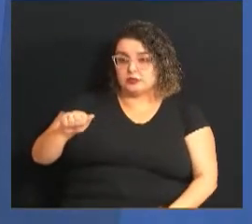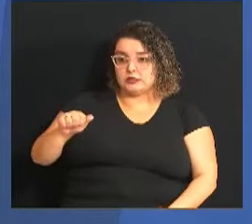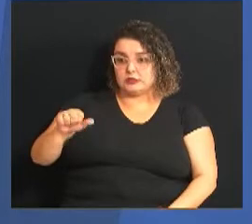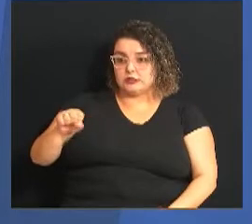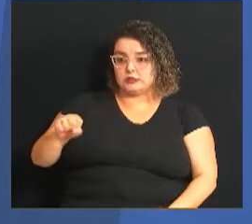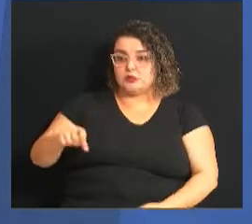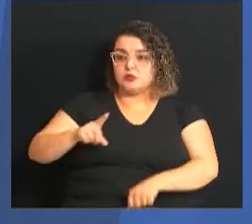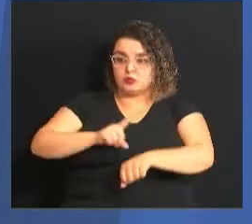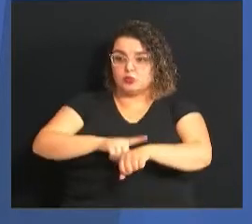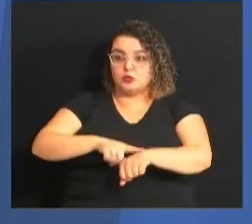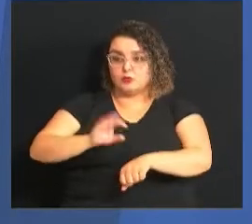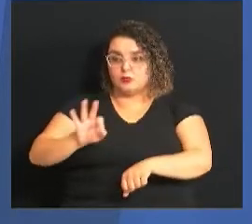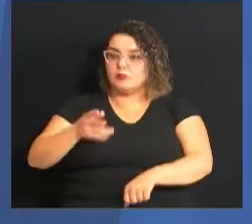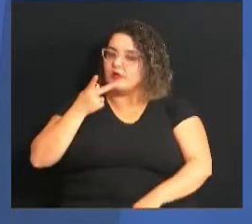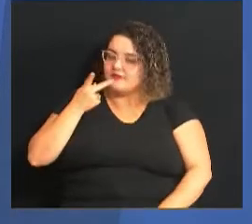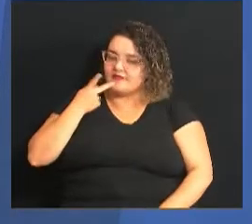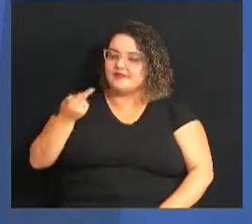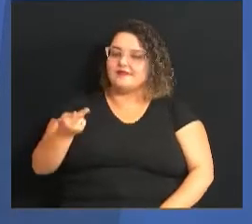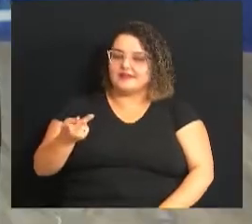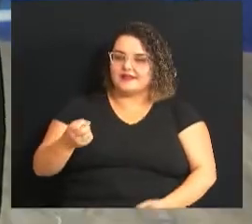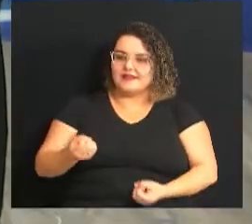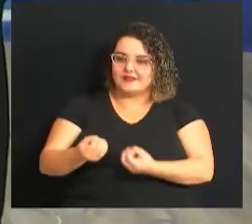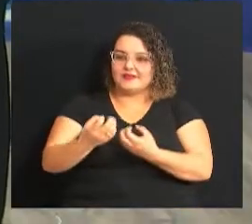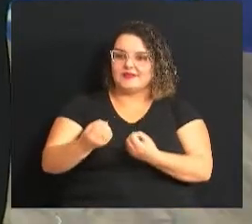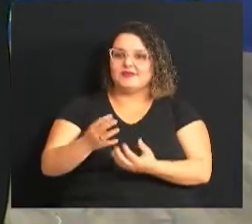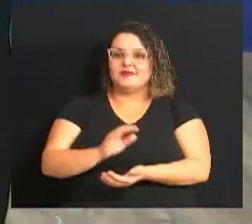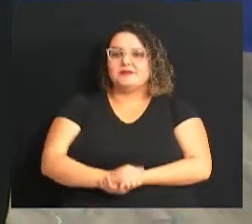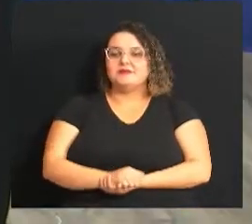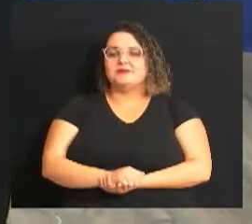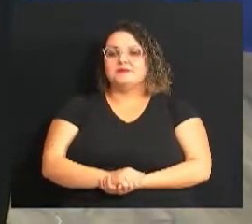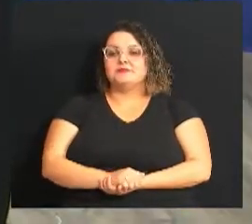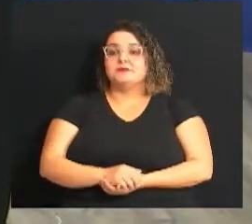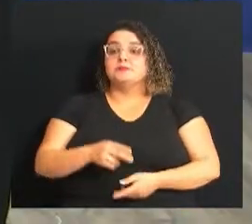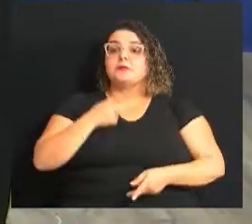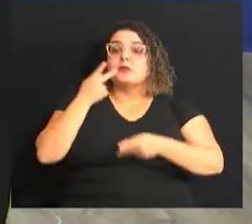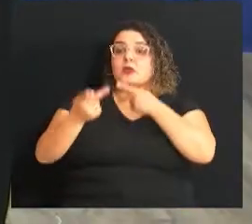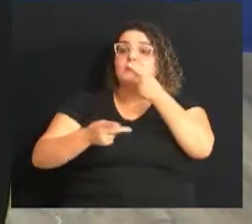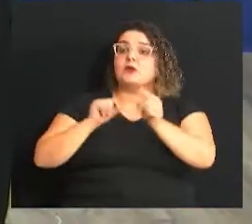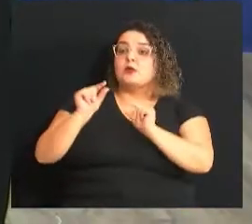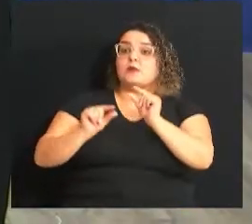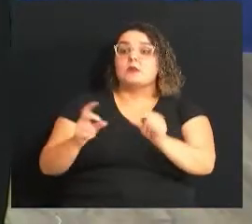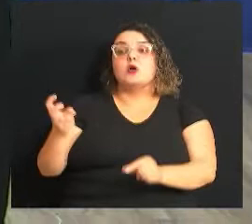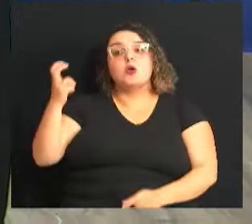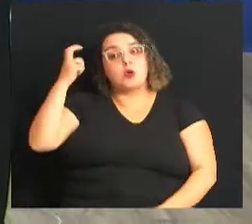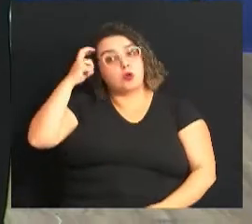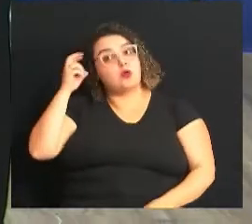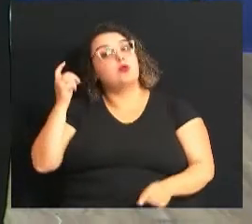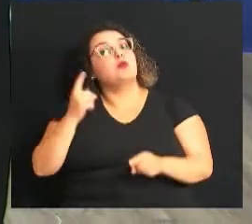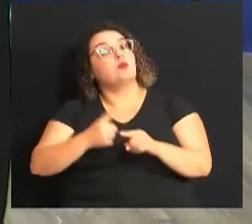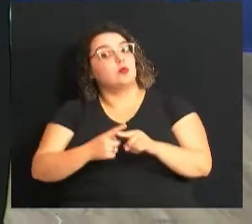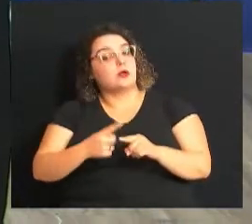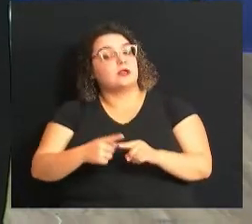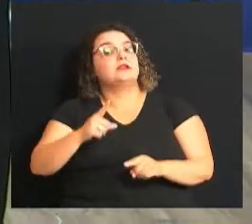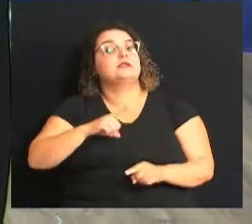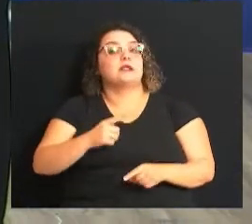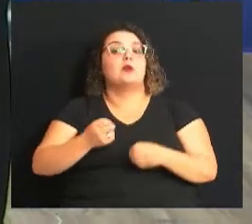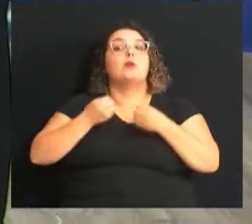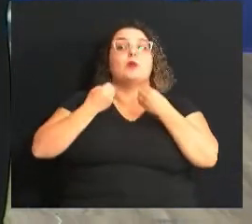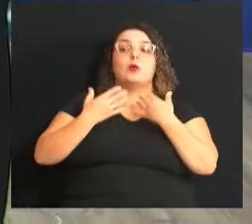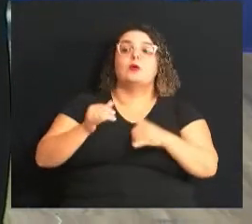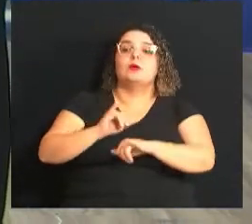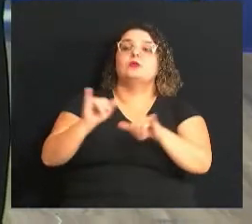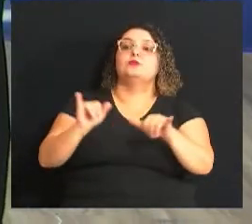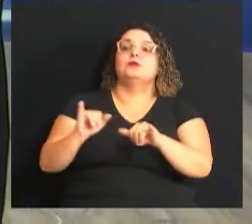confirmado, e com certeza a gente vai trazer aqui essa informação. Vamos falar um pouquinho sobre cultura agora, porque tem boa notícia, hein?